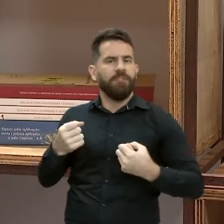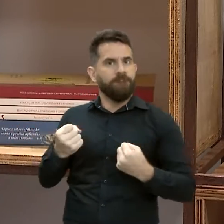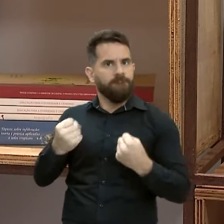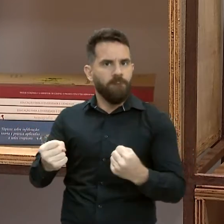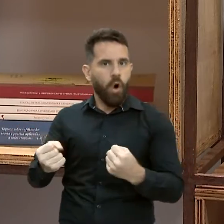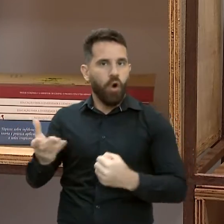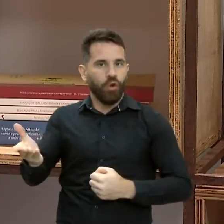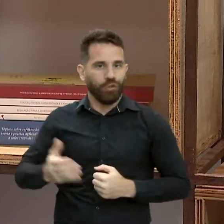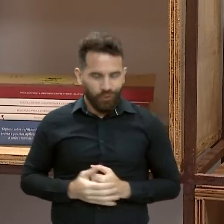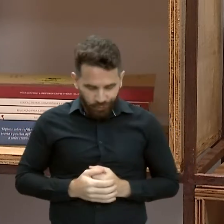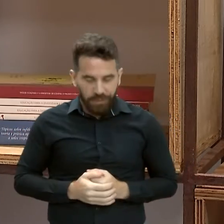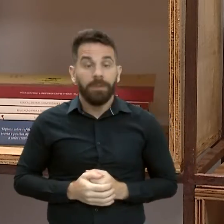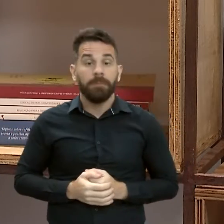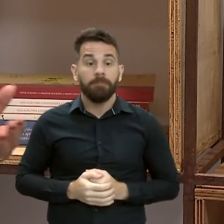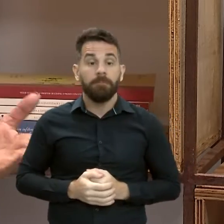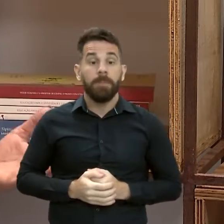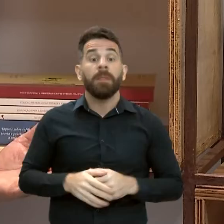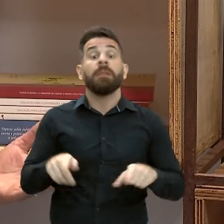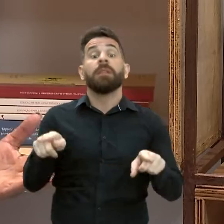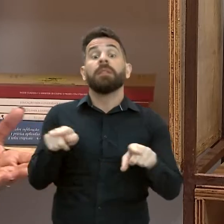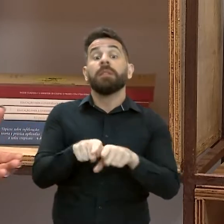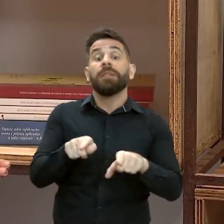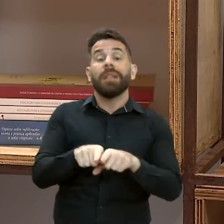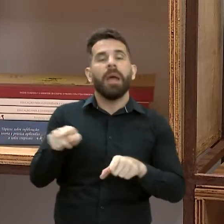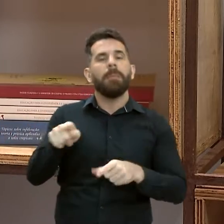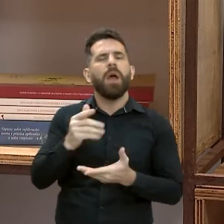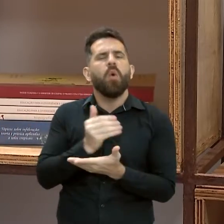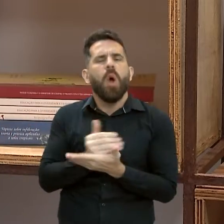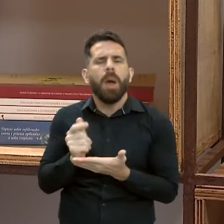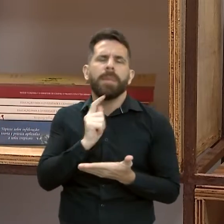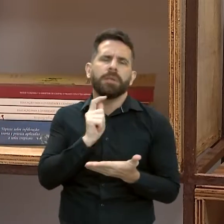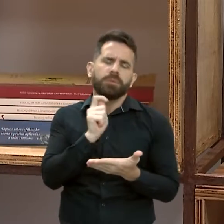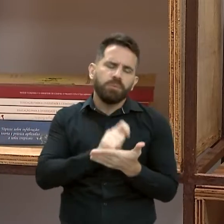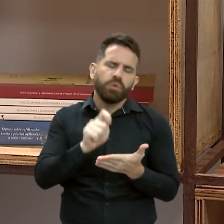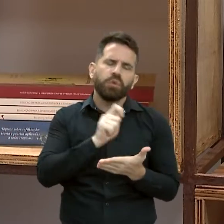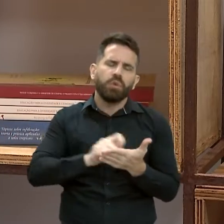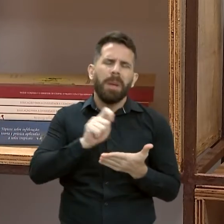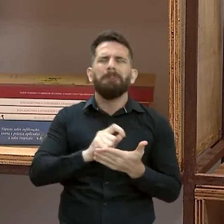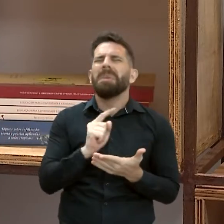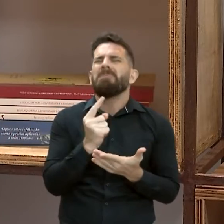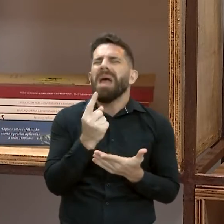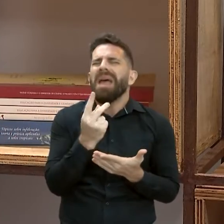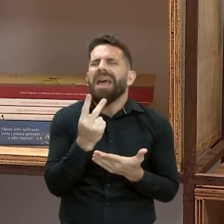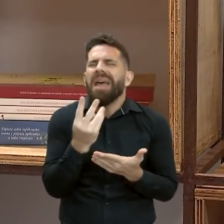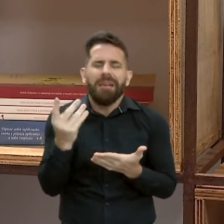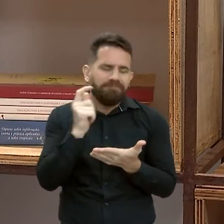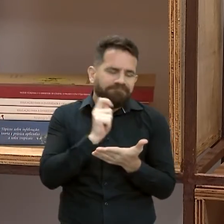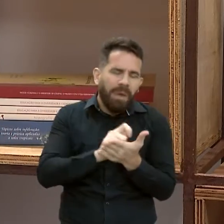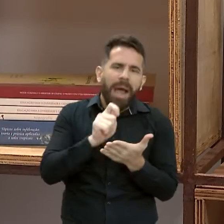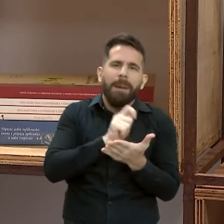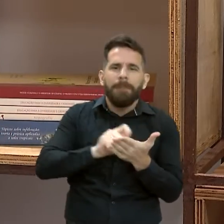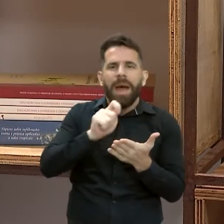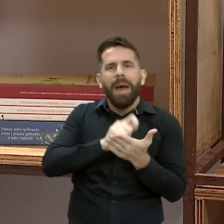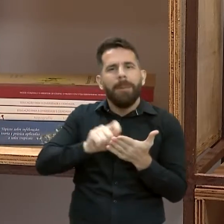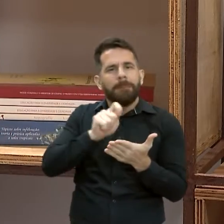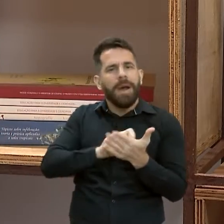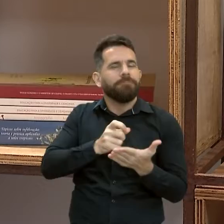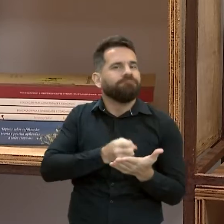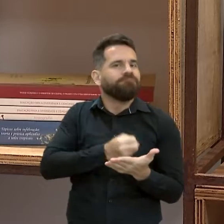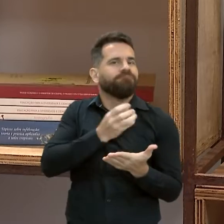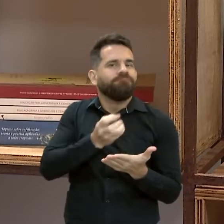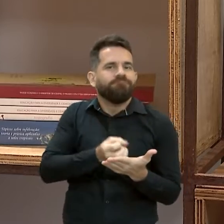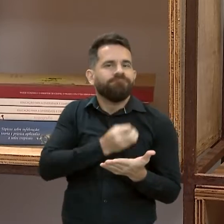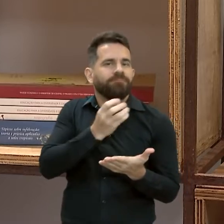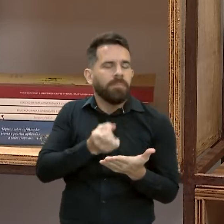também porque os primeiros escritinhos, ela diz em seus poemas, os primeiros pruridos literários, os primeiros escritinhos